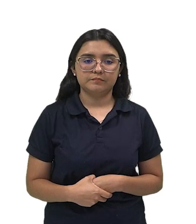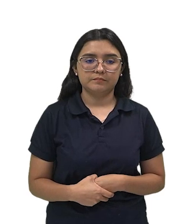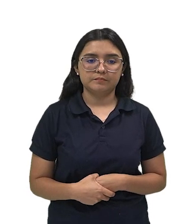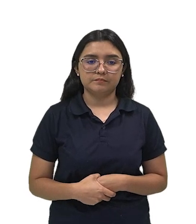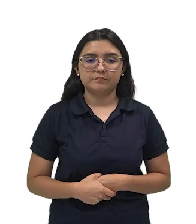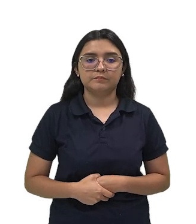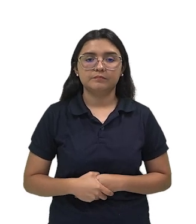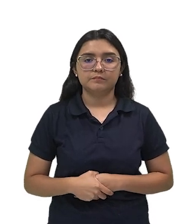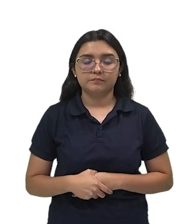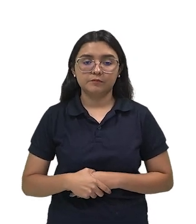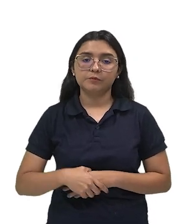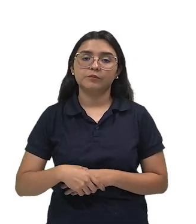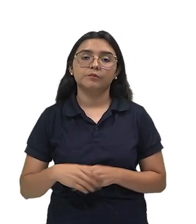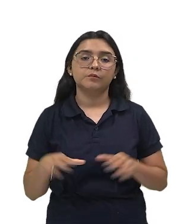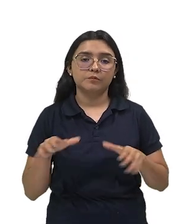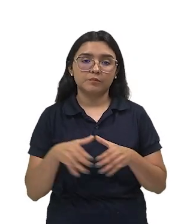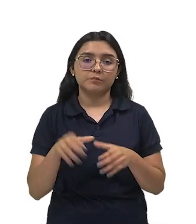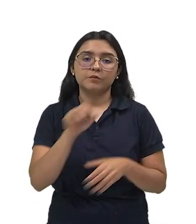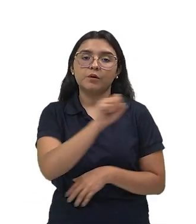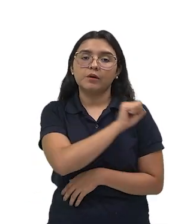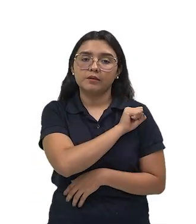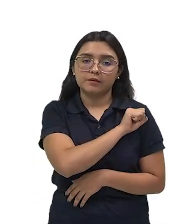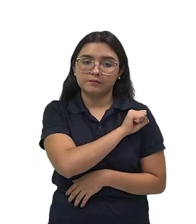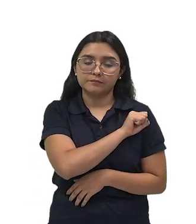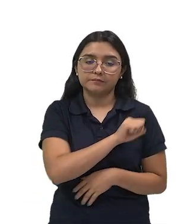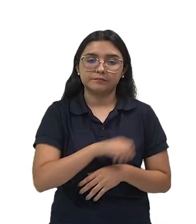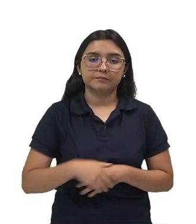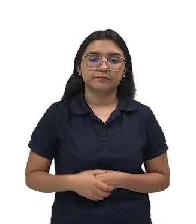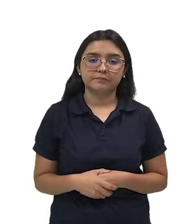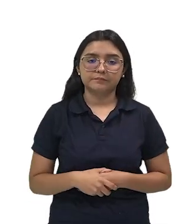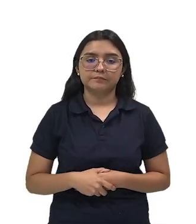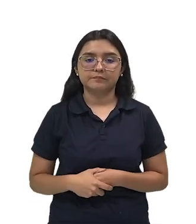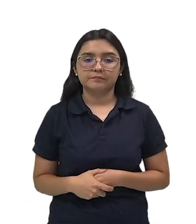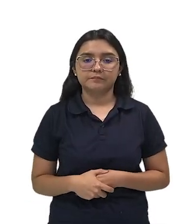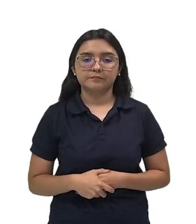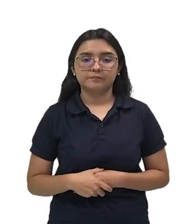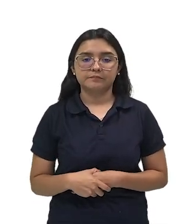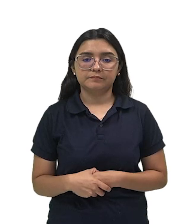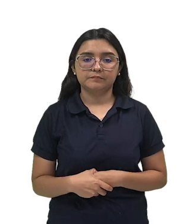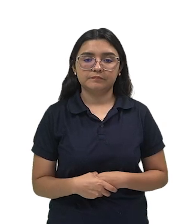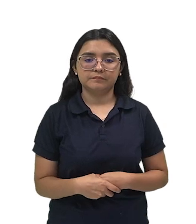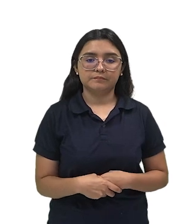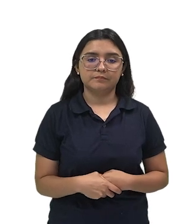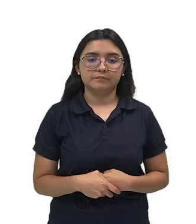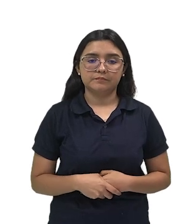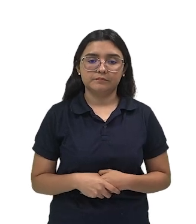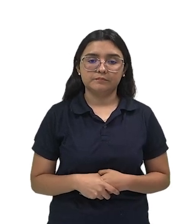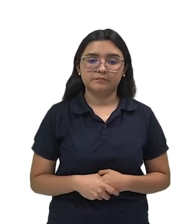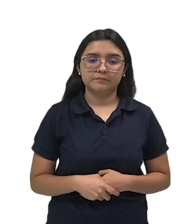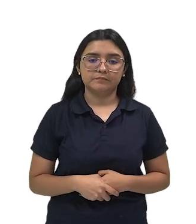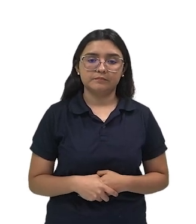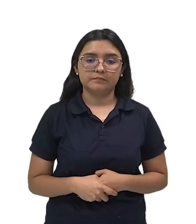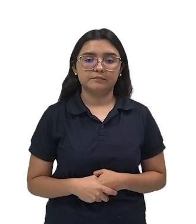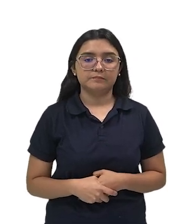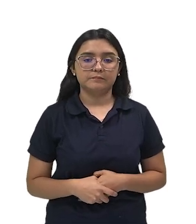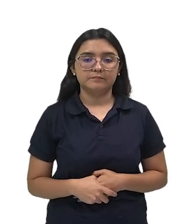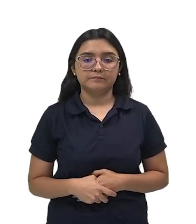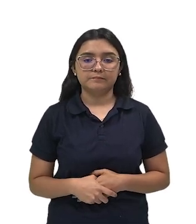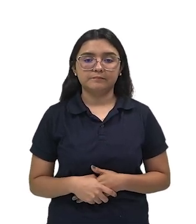Do 8º ano, né, tá aí a minha população. Eu